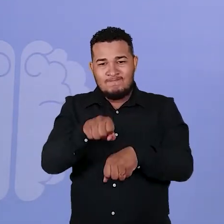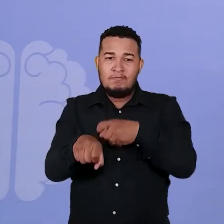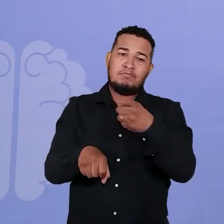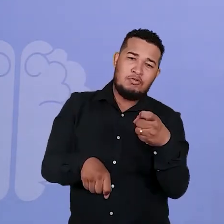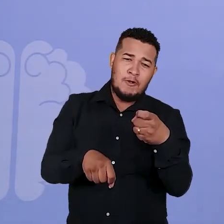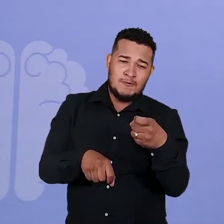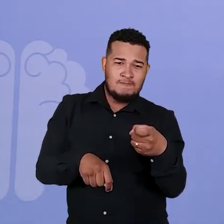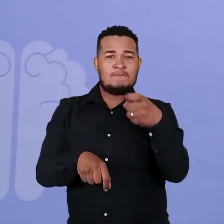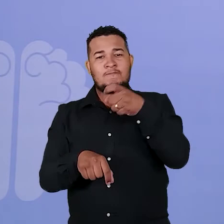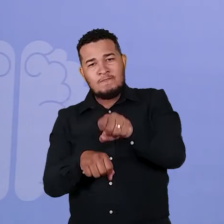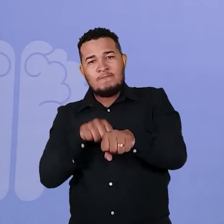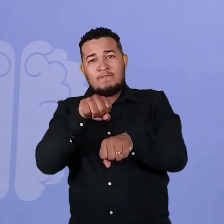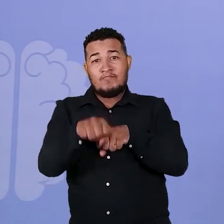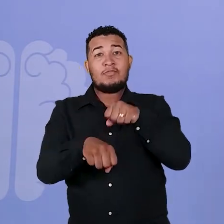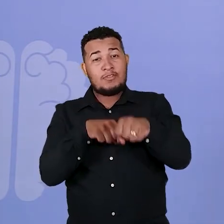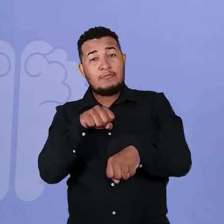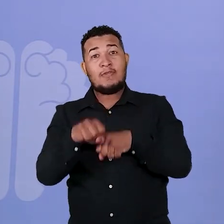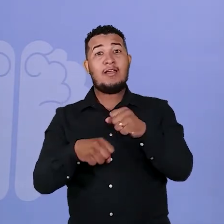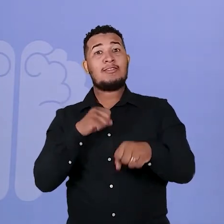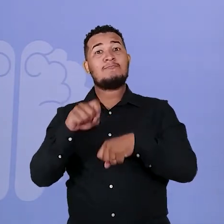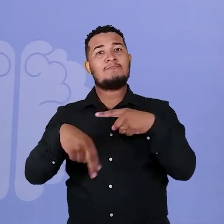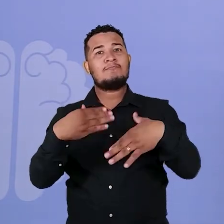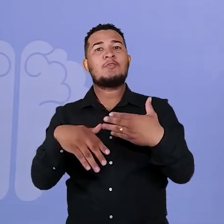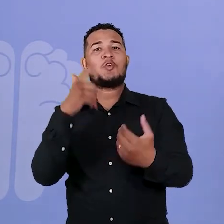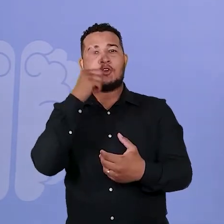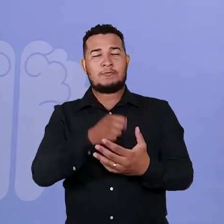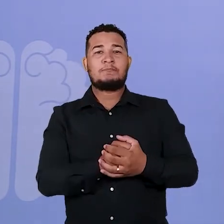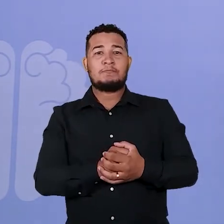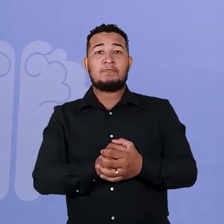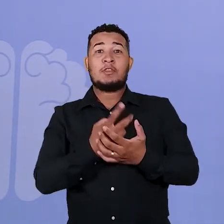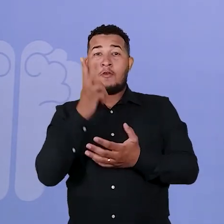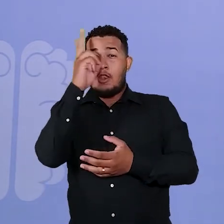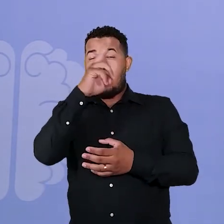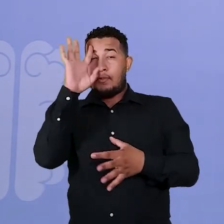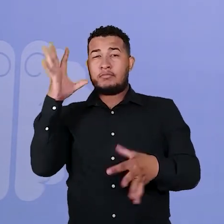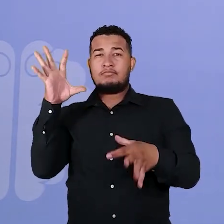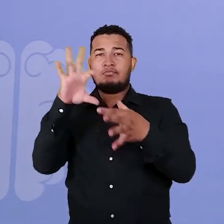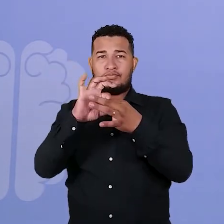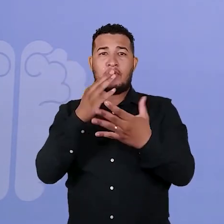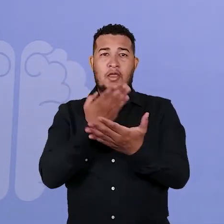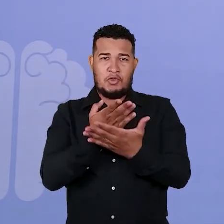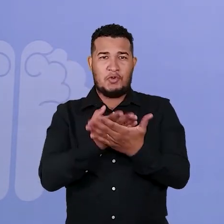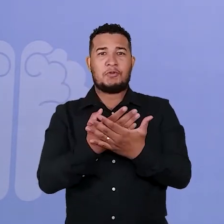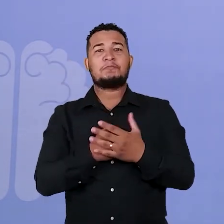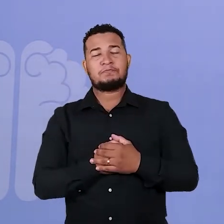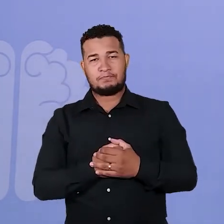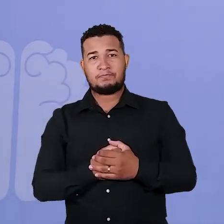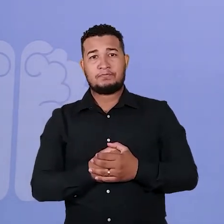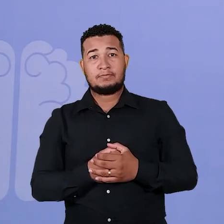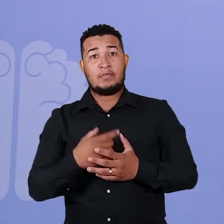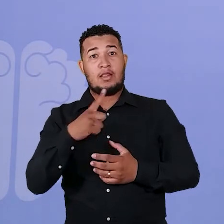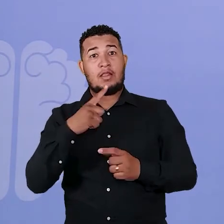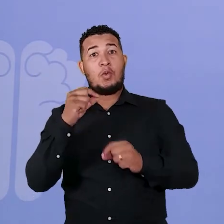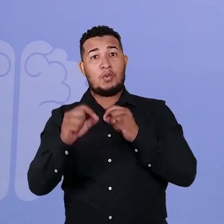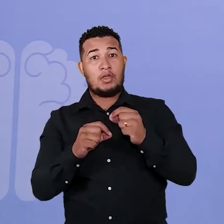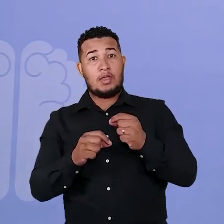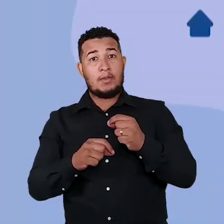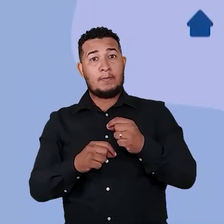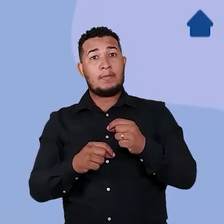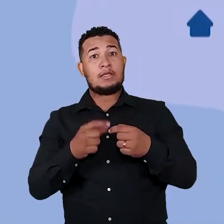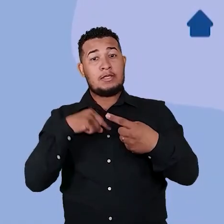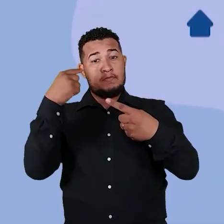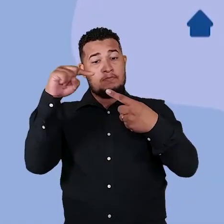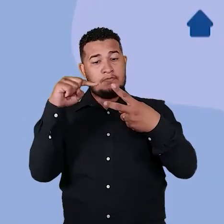e assim em diante. Vamos fazer então uma pequena retomada do que a gente viu nessa aula.